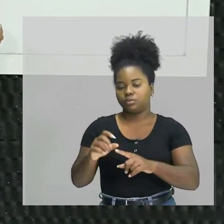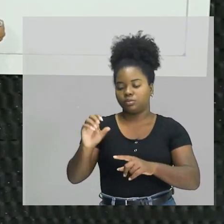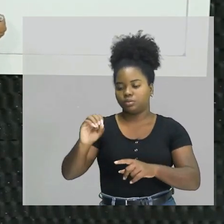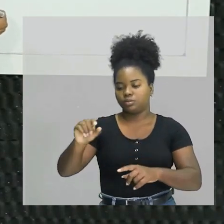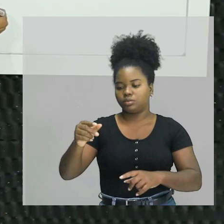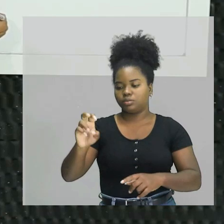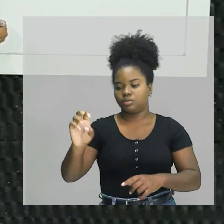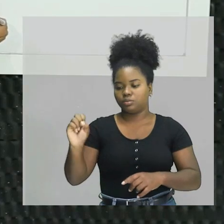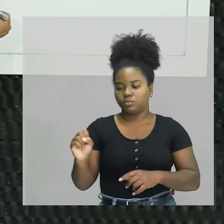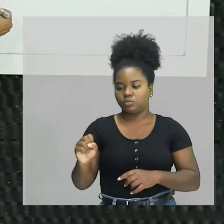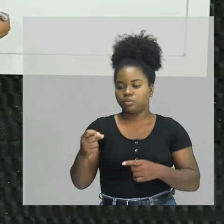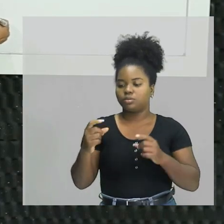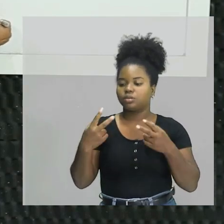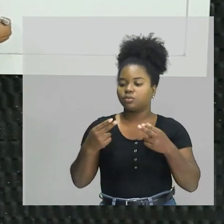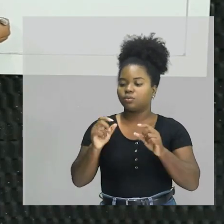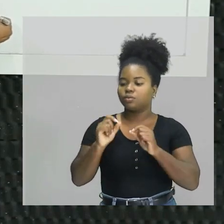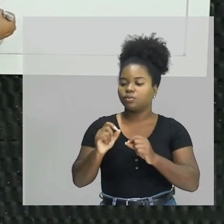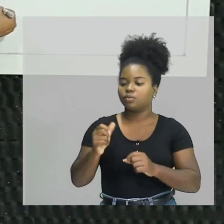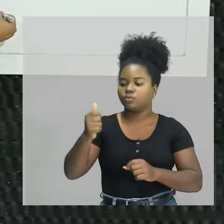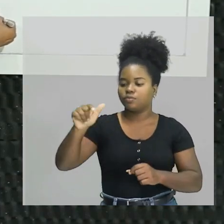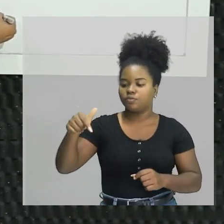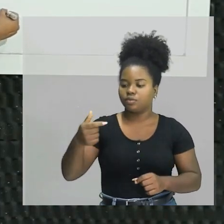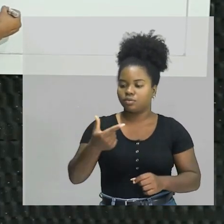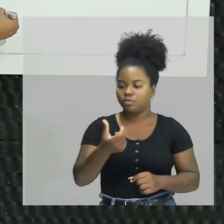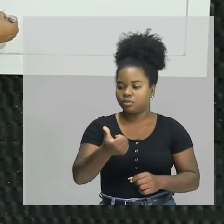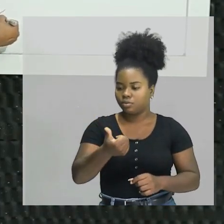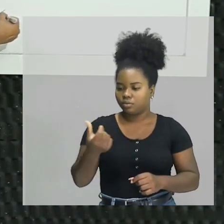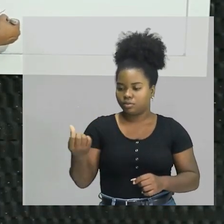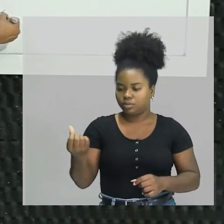0,58, que vai dar 1,16 quilômetros.